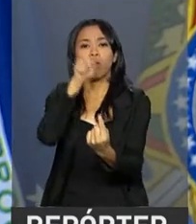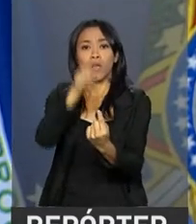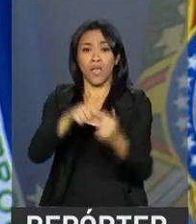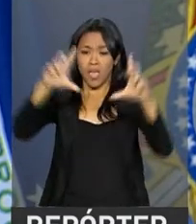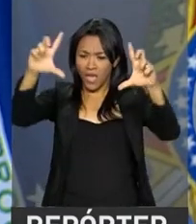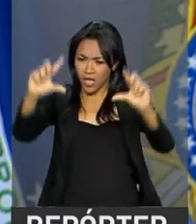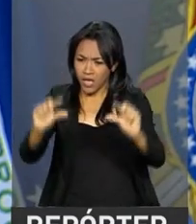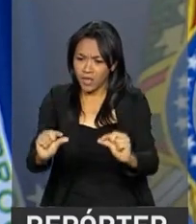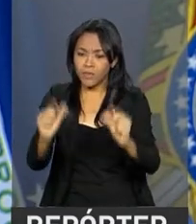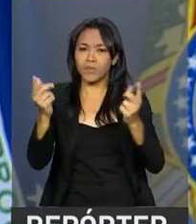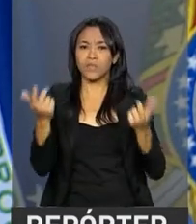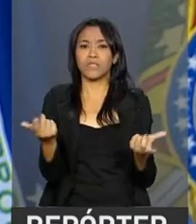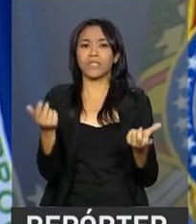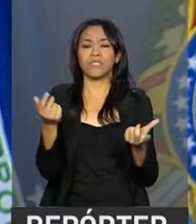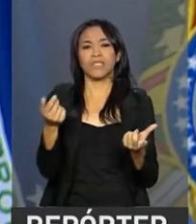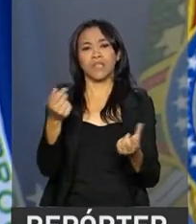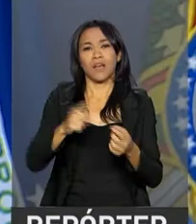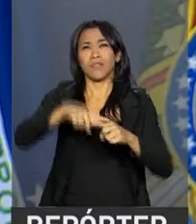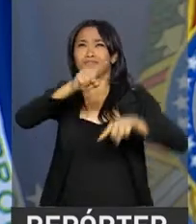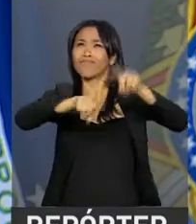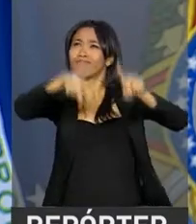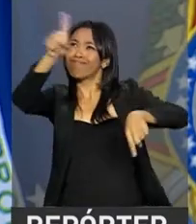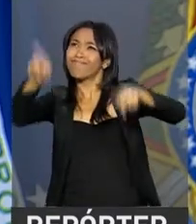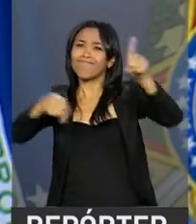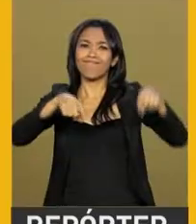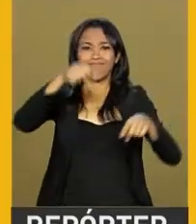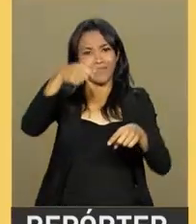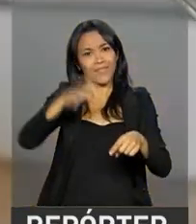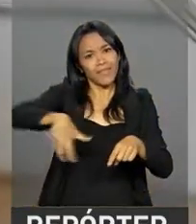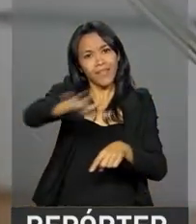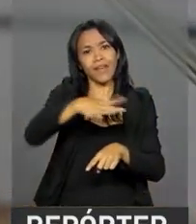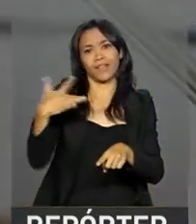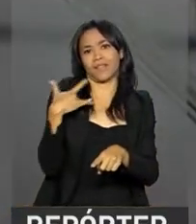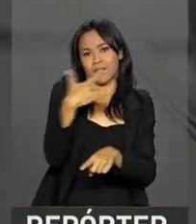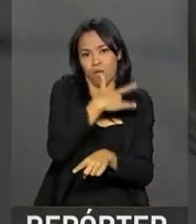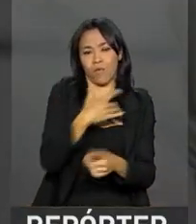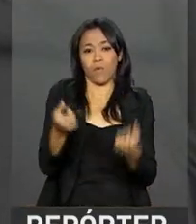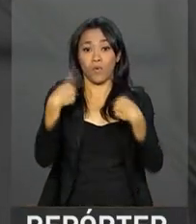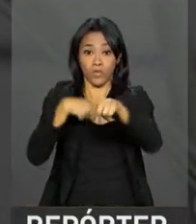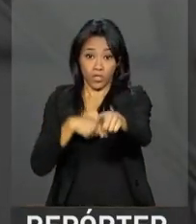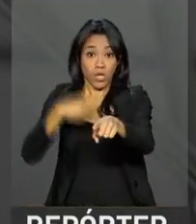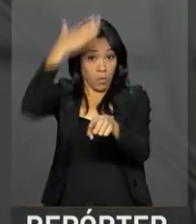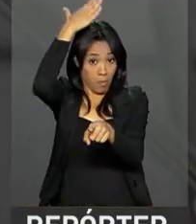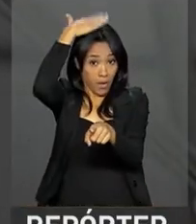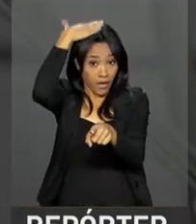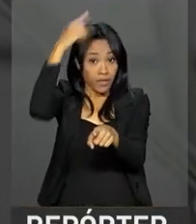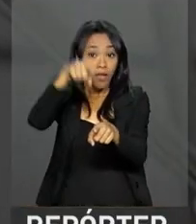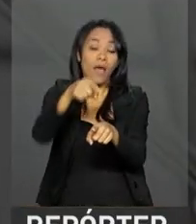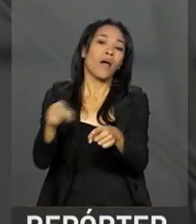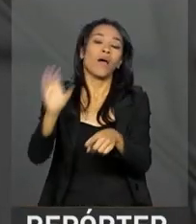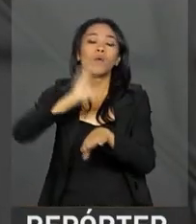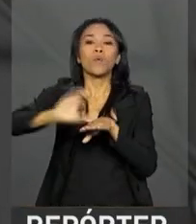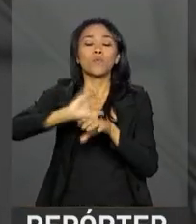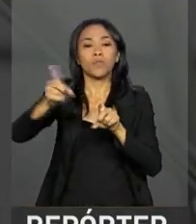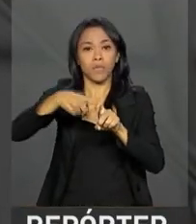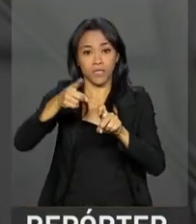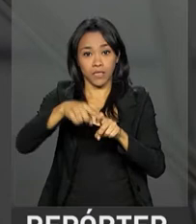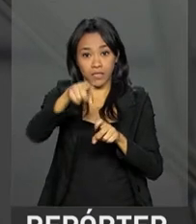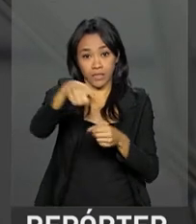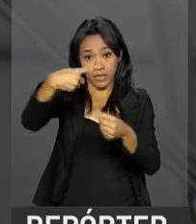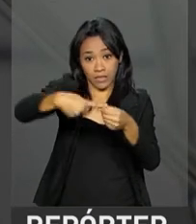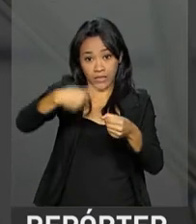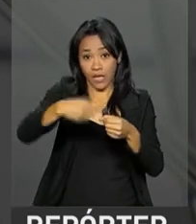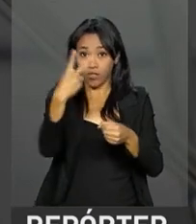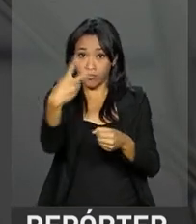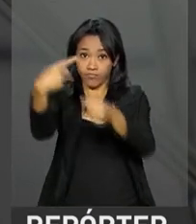regionais também matéria de saúde no paraná vão receber cursos de medicina as cidades de campo mourão